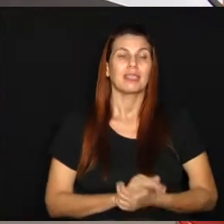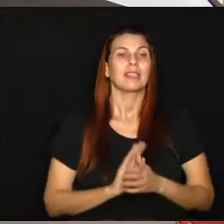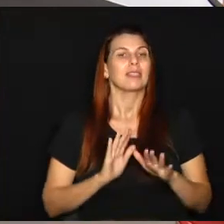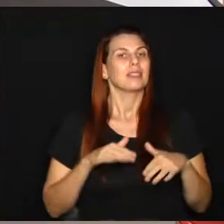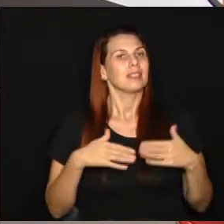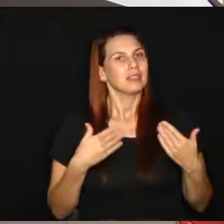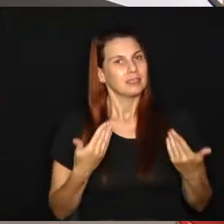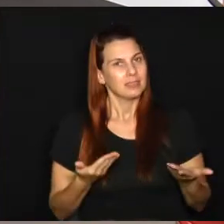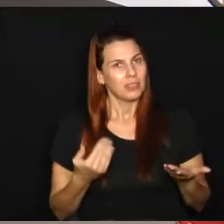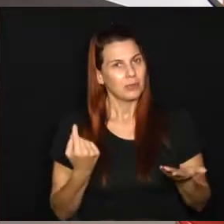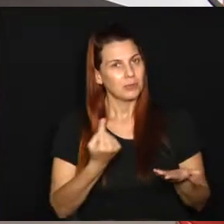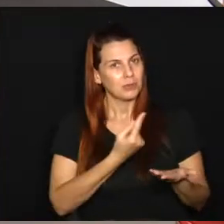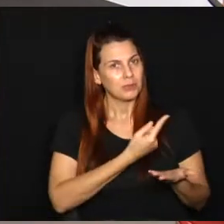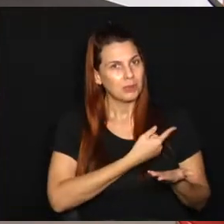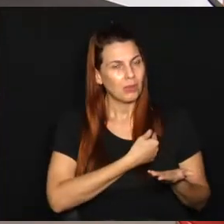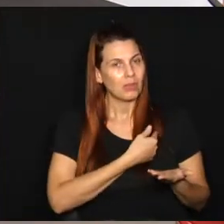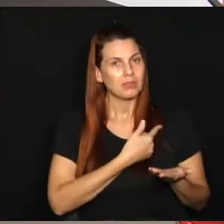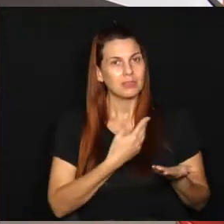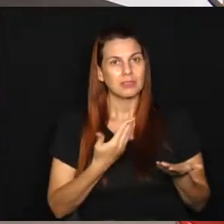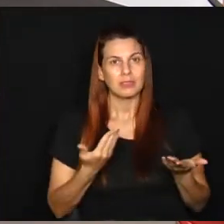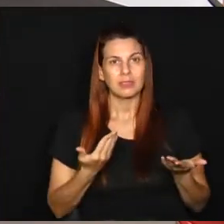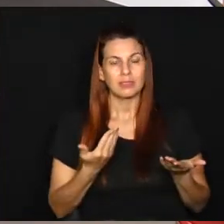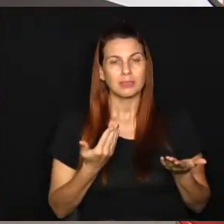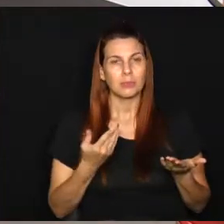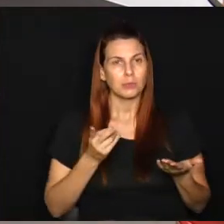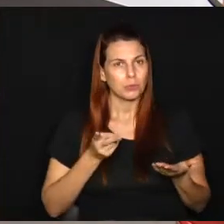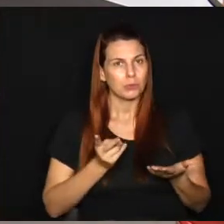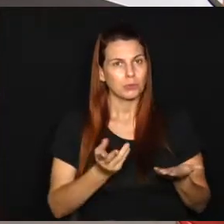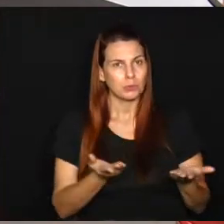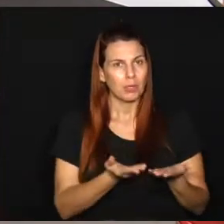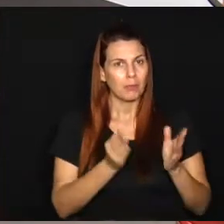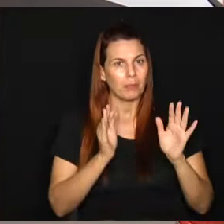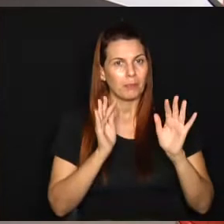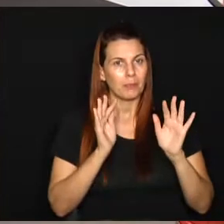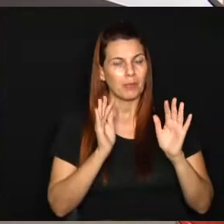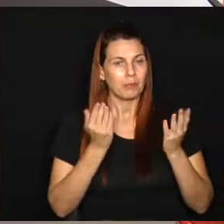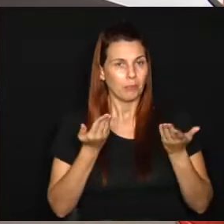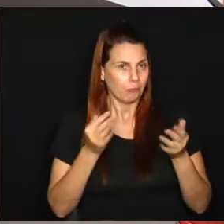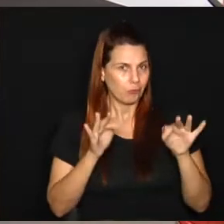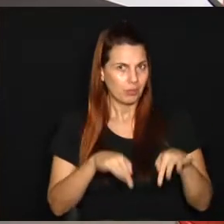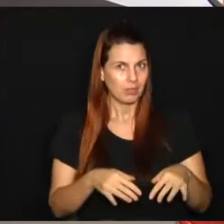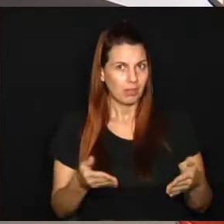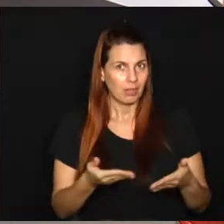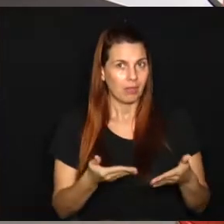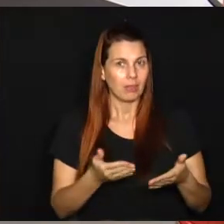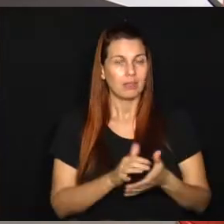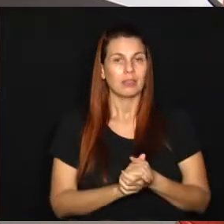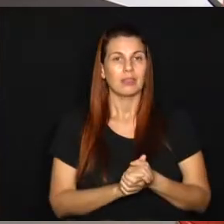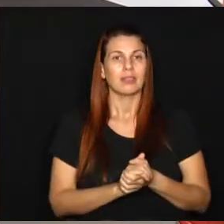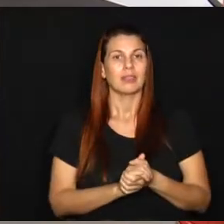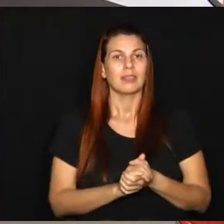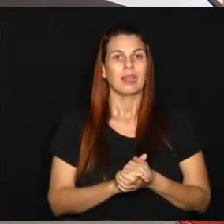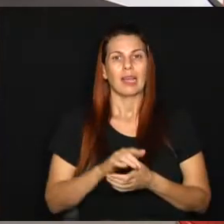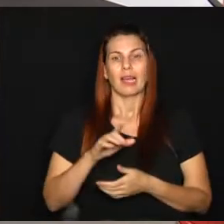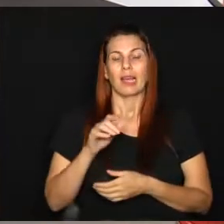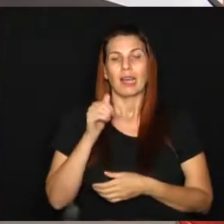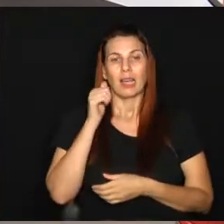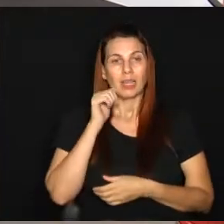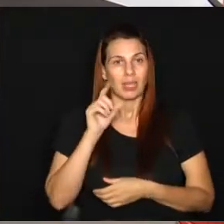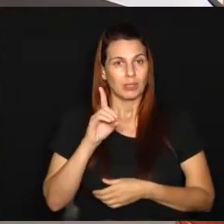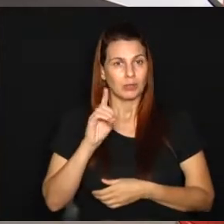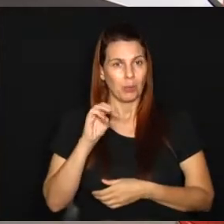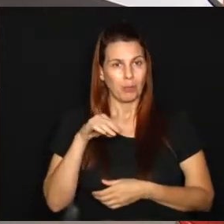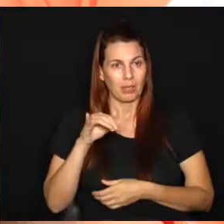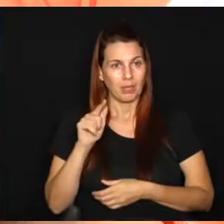Então, vamos então caminhando para o final, né? A Domingas já adiantou aí o calendário